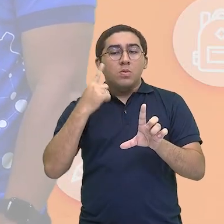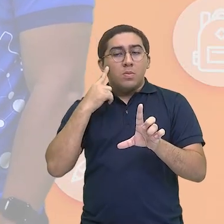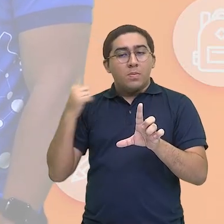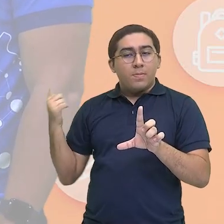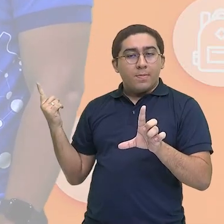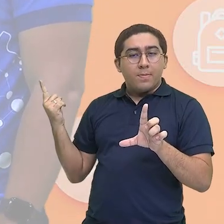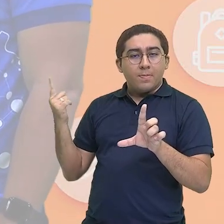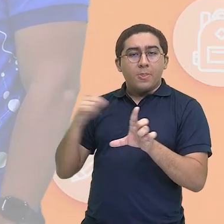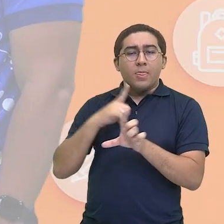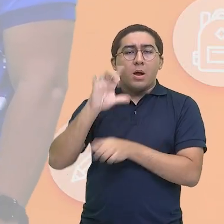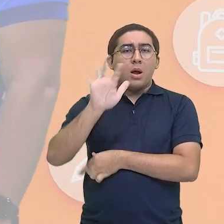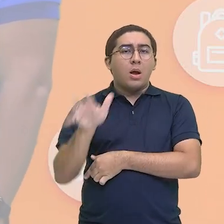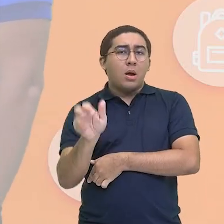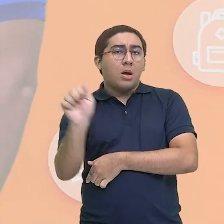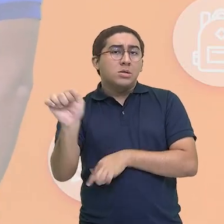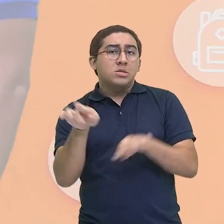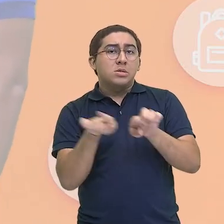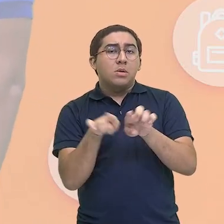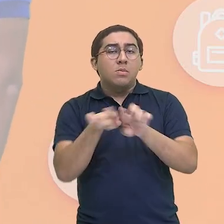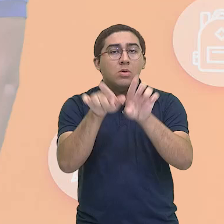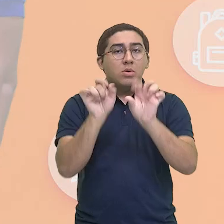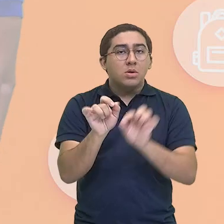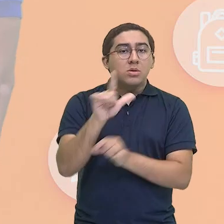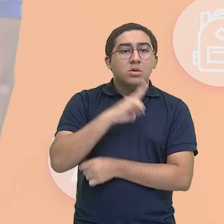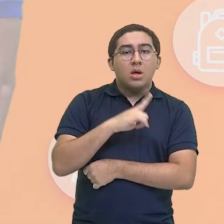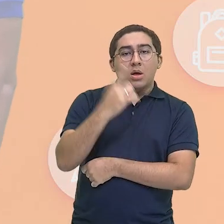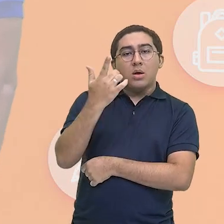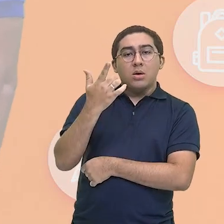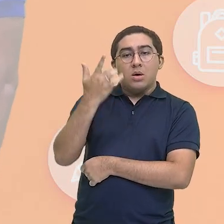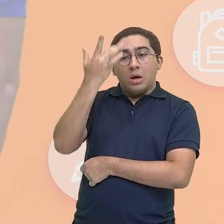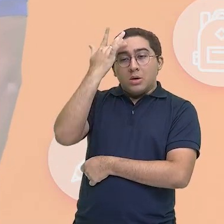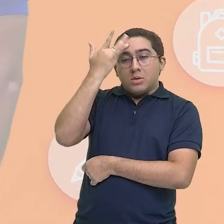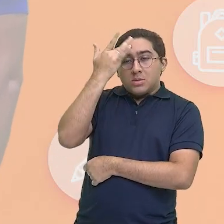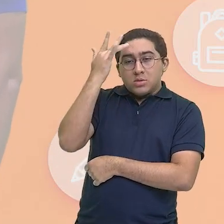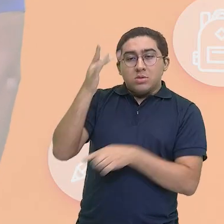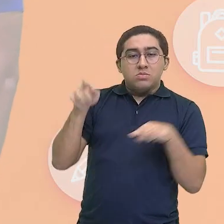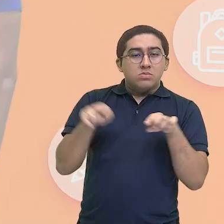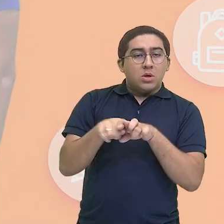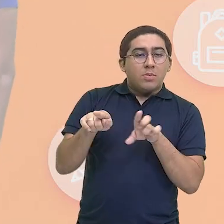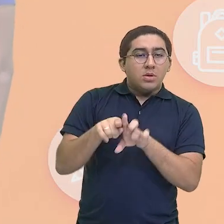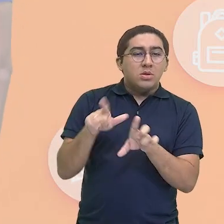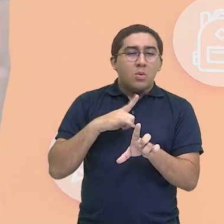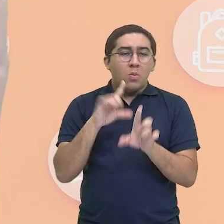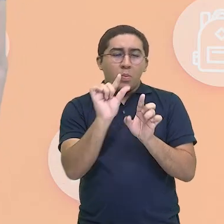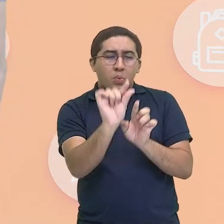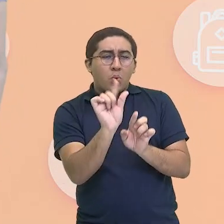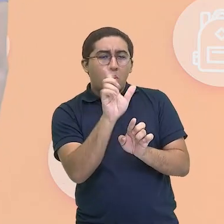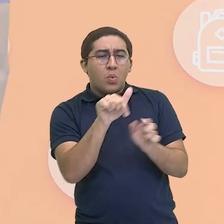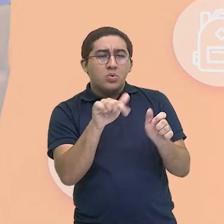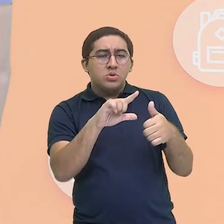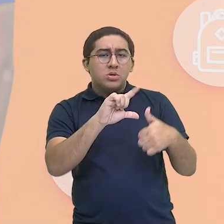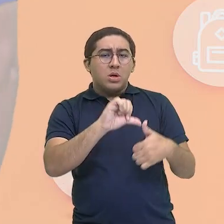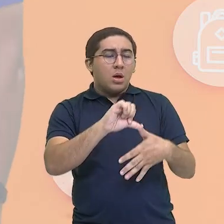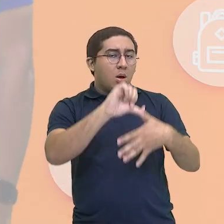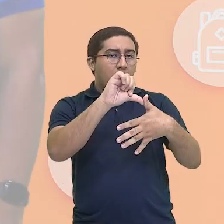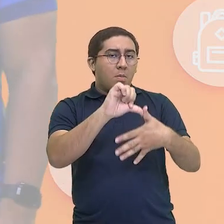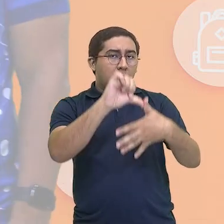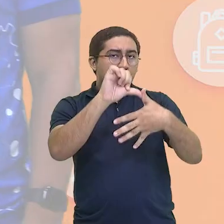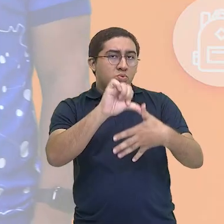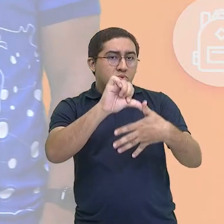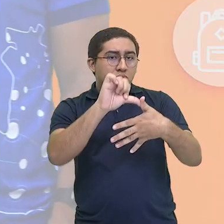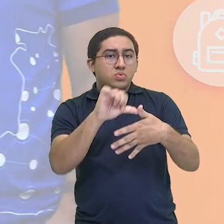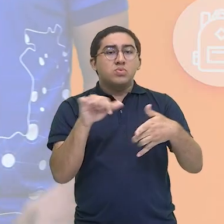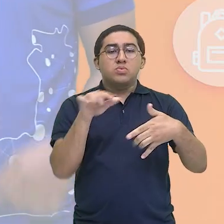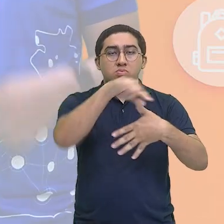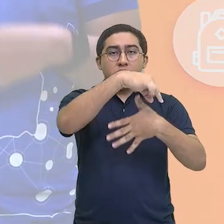da Ásia, né, do subcontinente indiano, a gente tem aqui uma outra partezinha aqui, tem uma parte na América